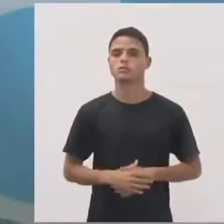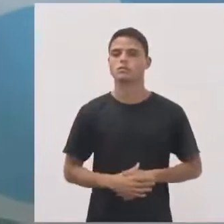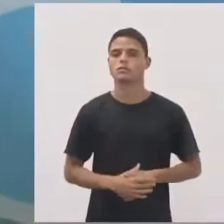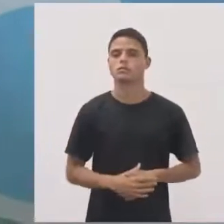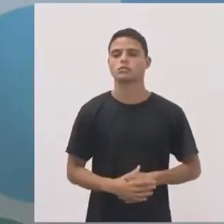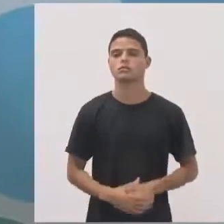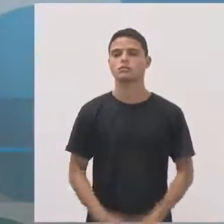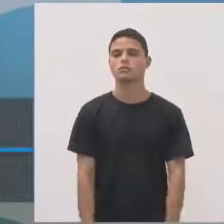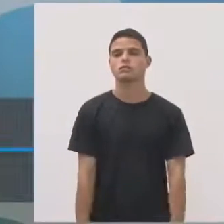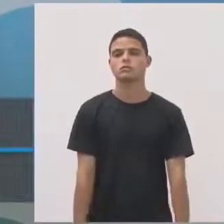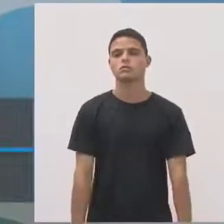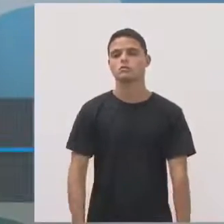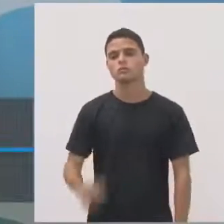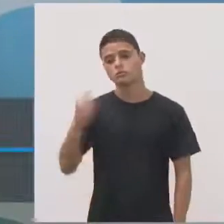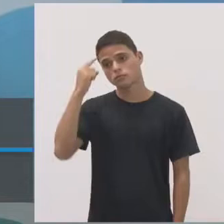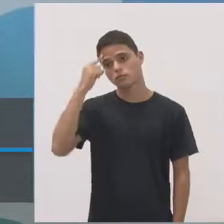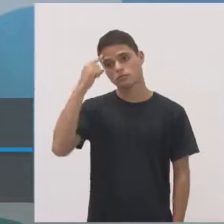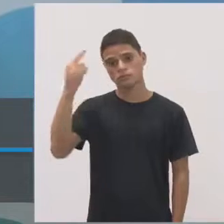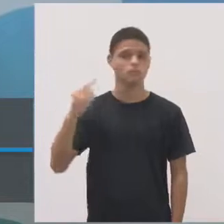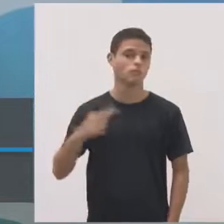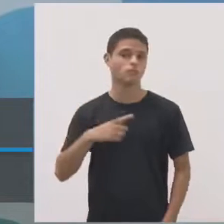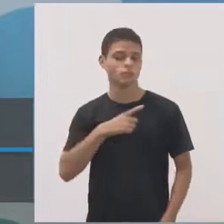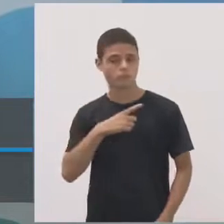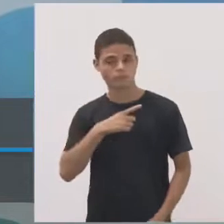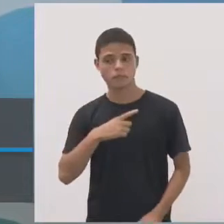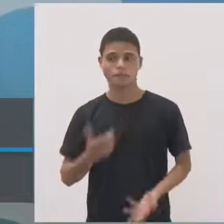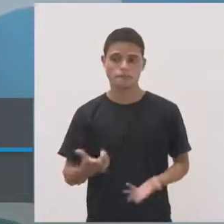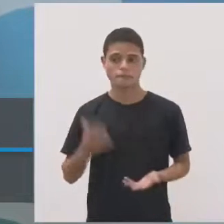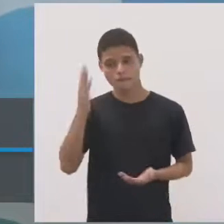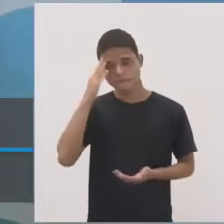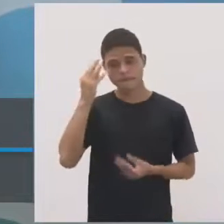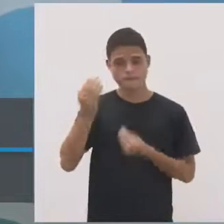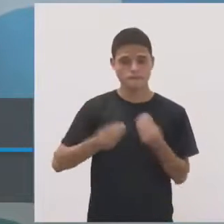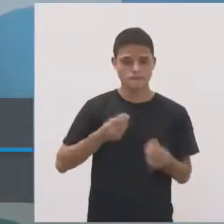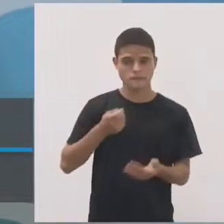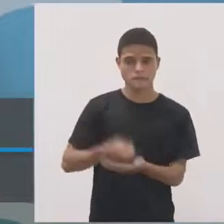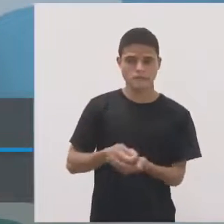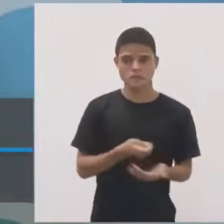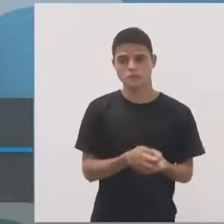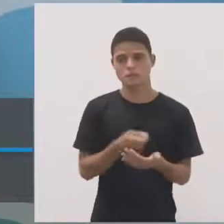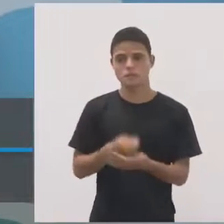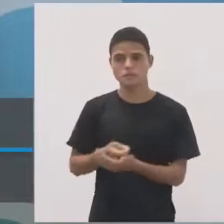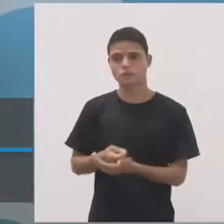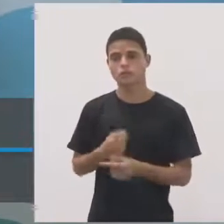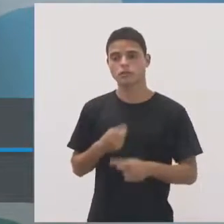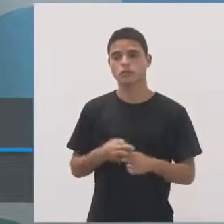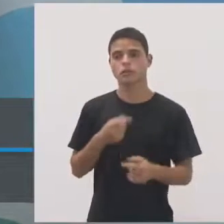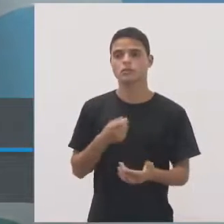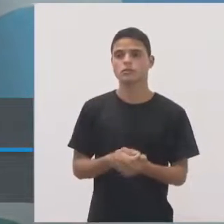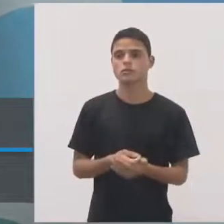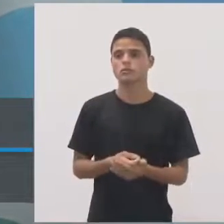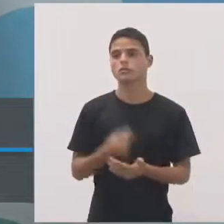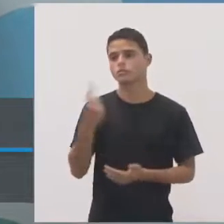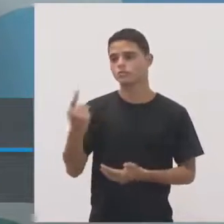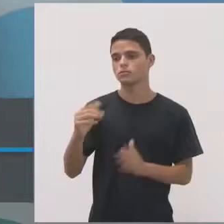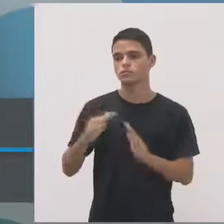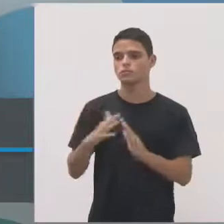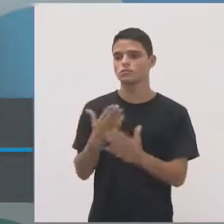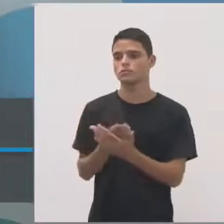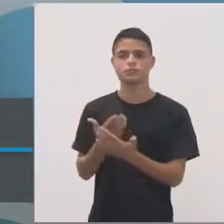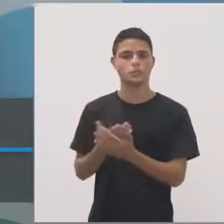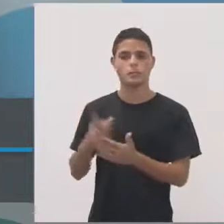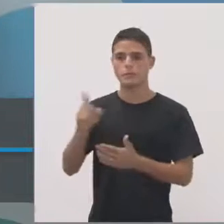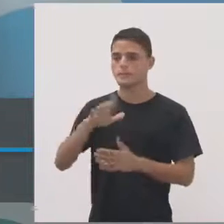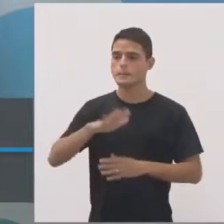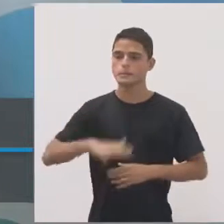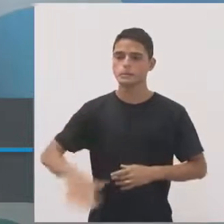Então, tem que ser entendido como que foi feito essa compra, né, gente? Porque a compra não é compra para uma escola. Pensa no